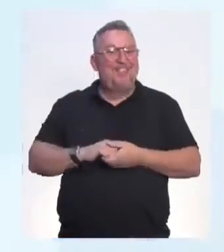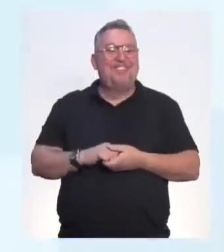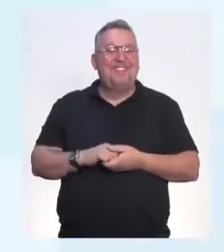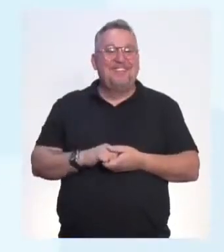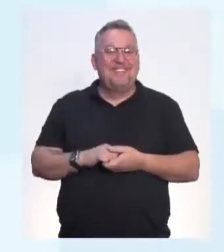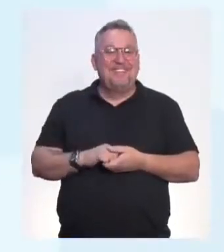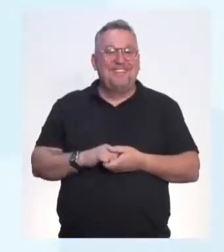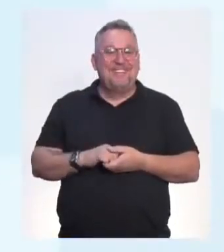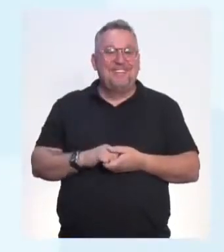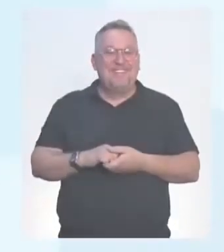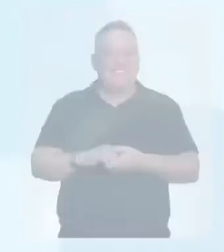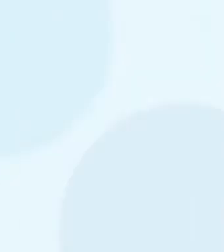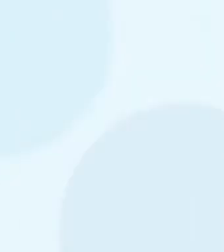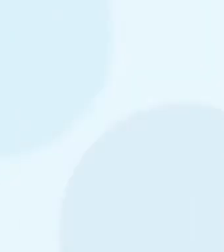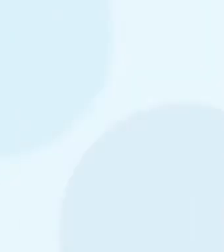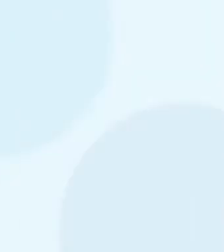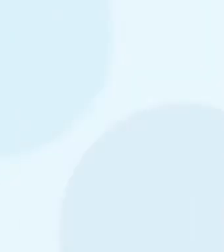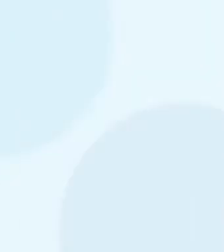sorte.